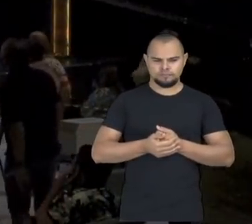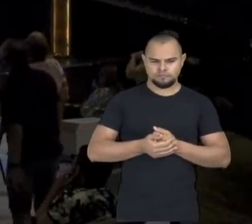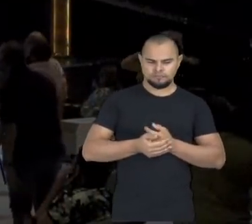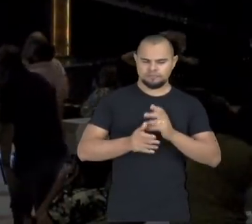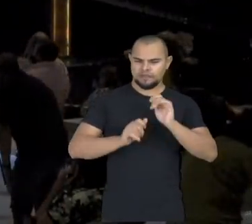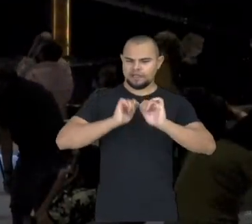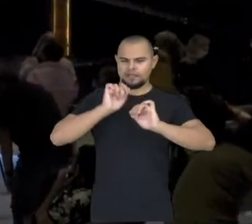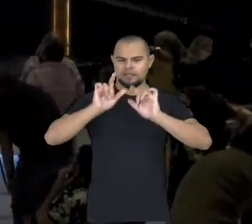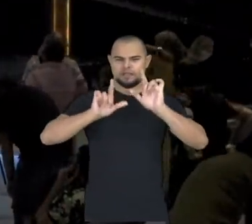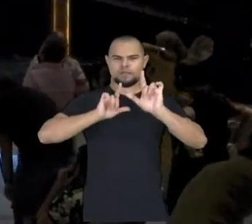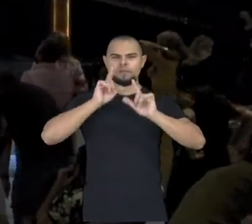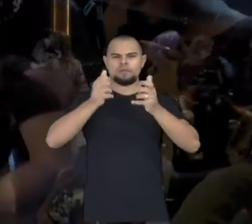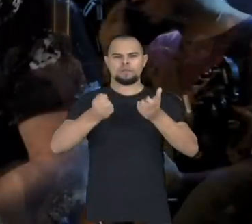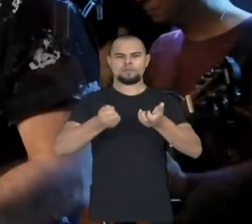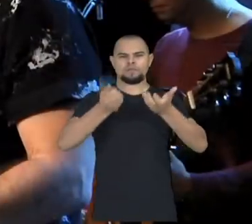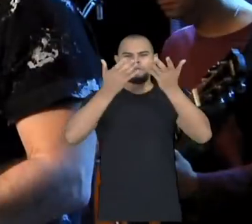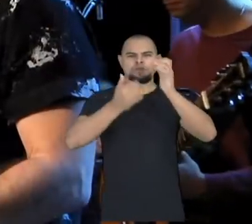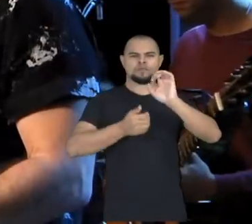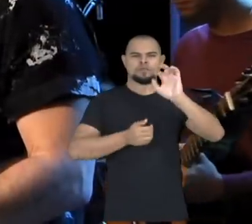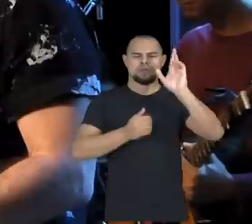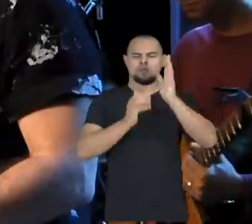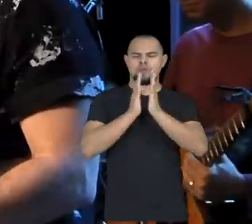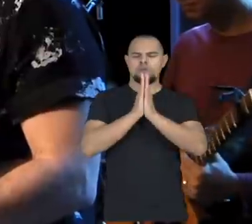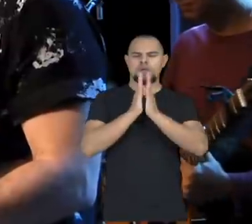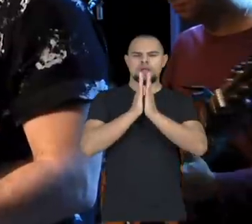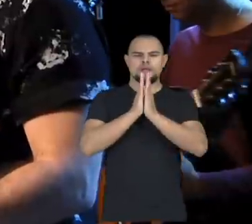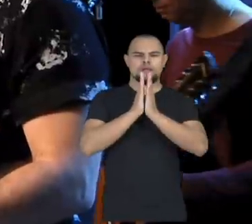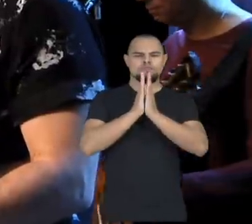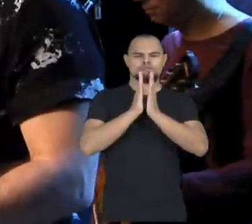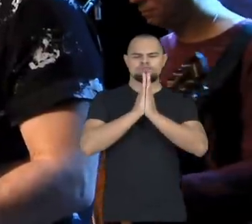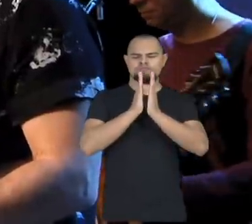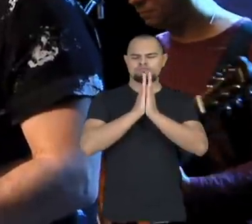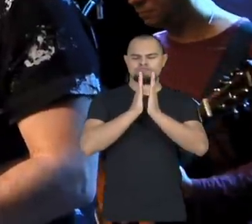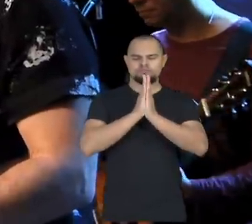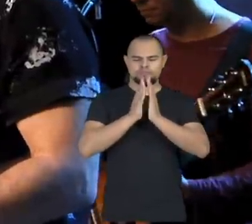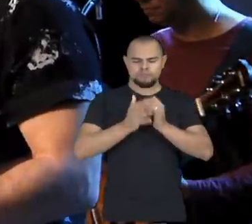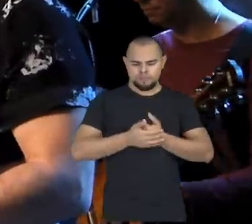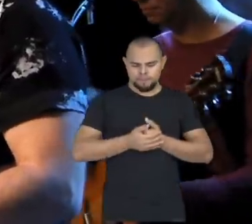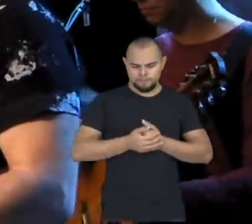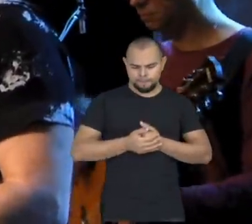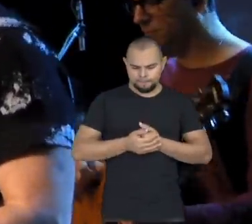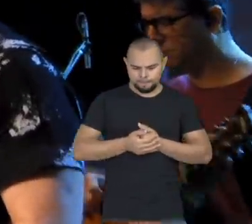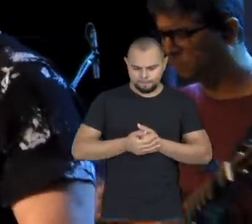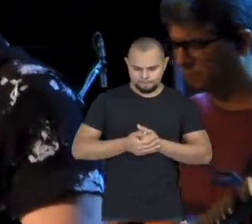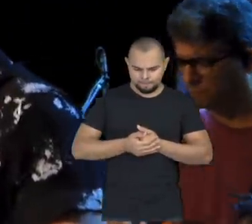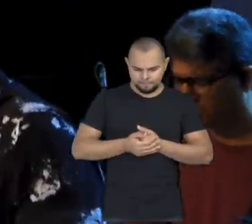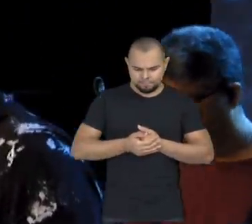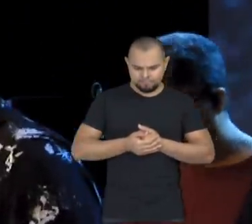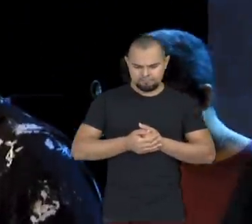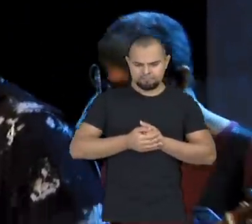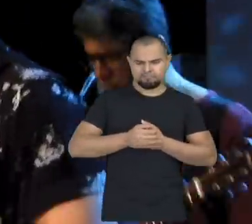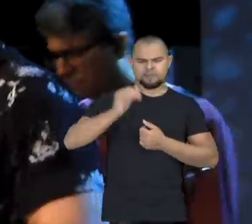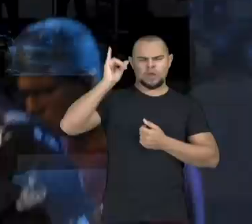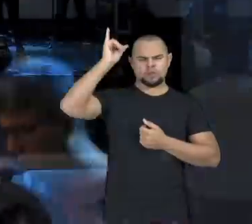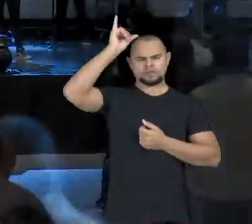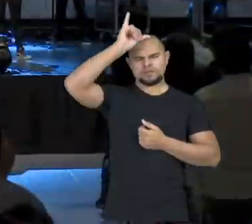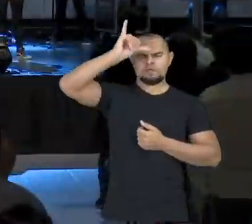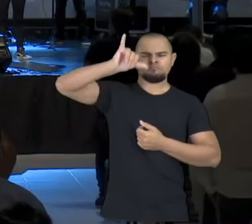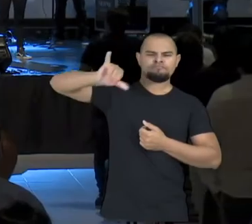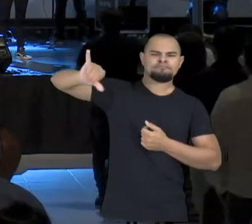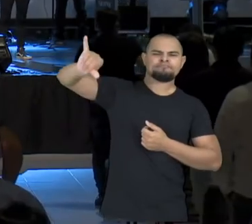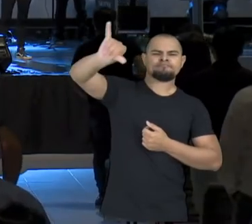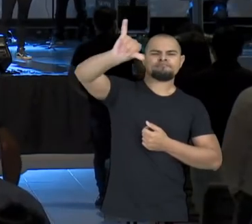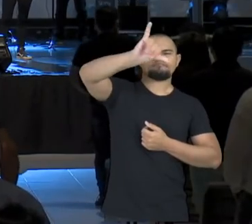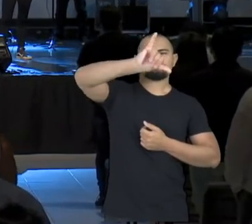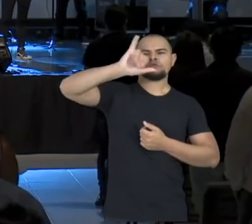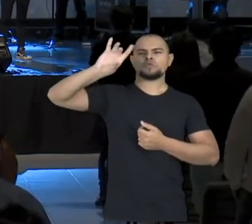Aleluia, Senhor. Ore a Ele. Receba a unção que vem do alto. Receba a unção que vem do